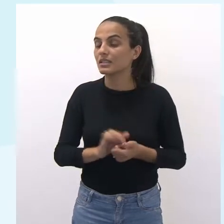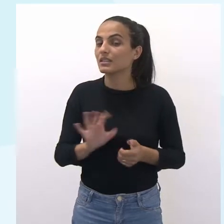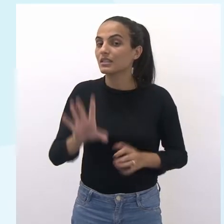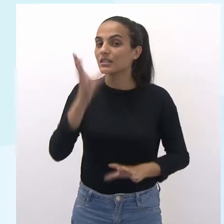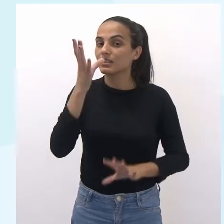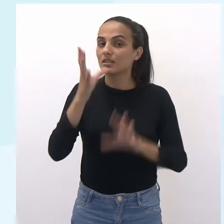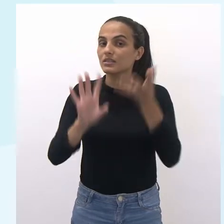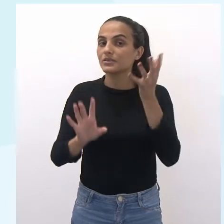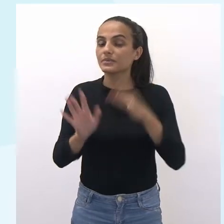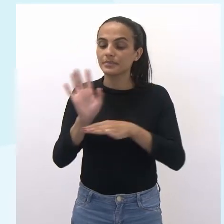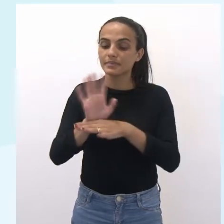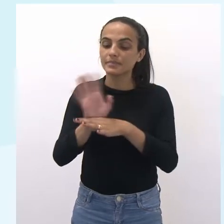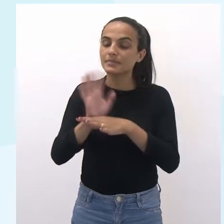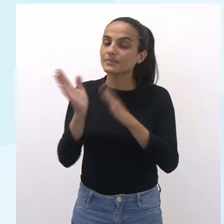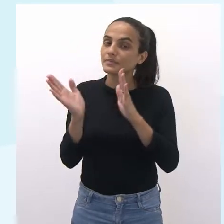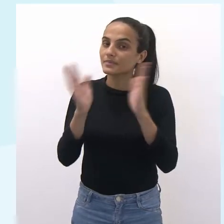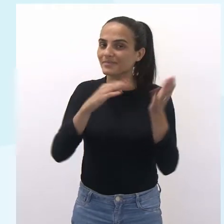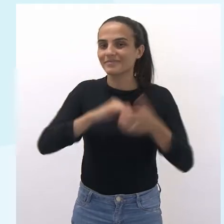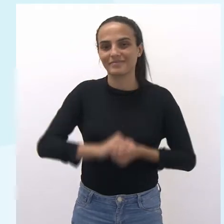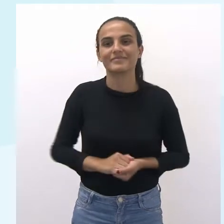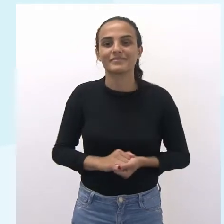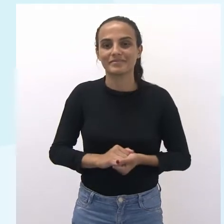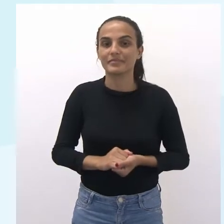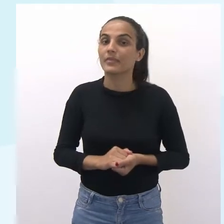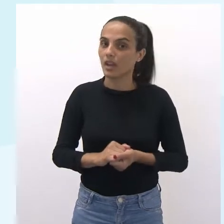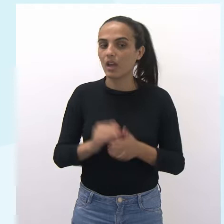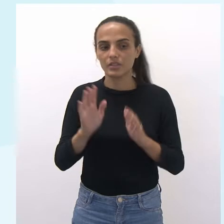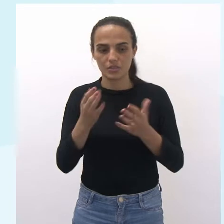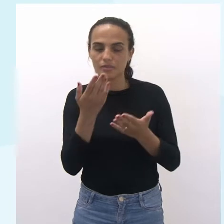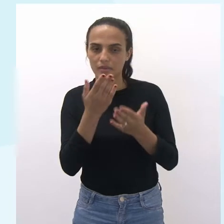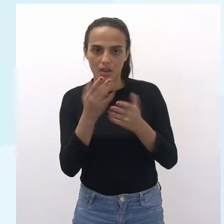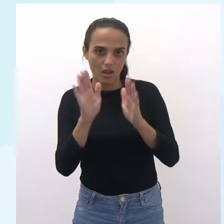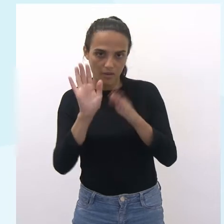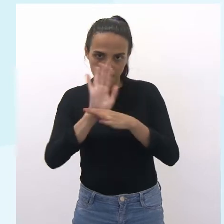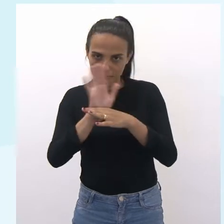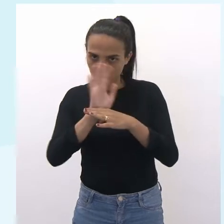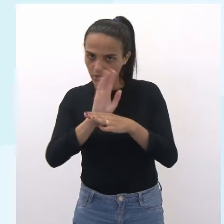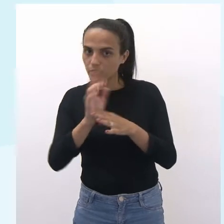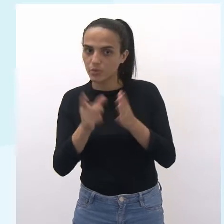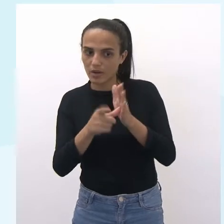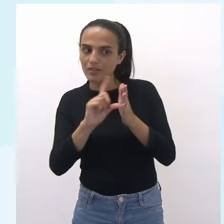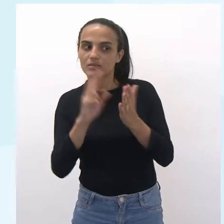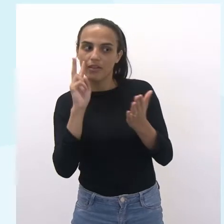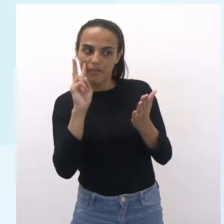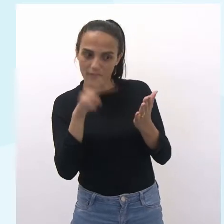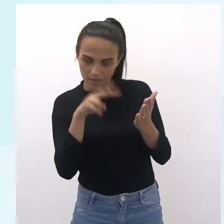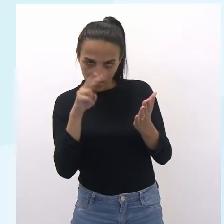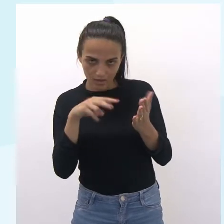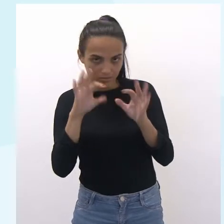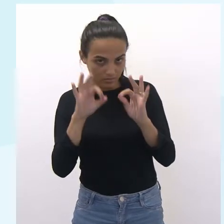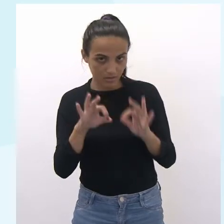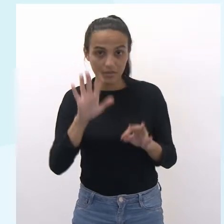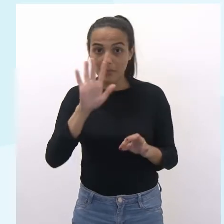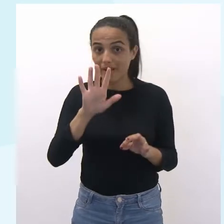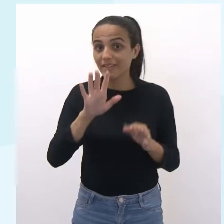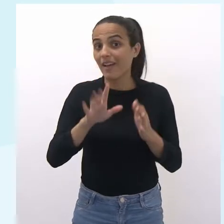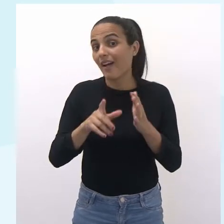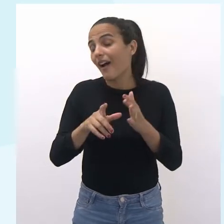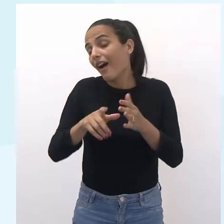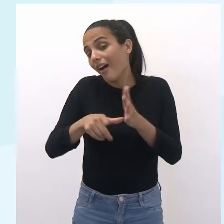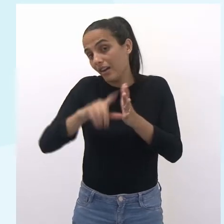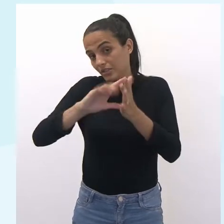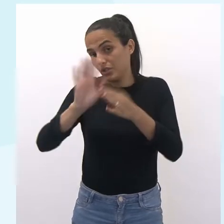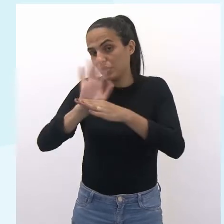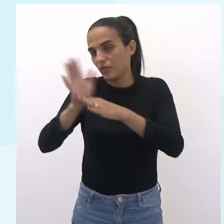na exibição desse vídeo, porque nós vamos assisti-lo antes, isso é fato. Então, a gente já consegue, da exibição,